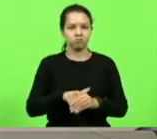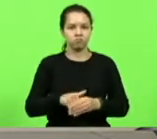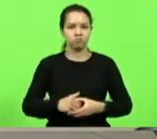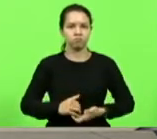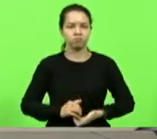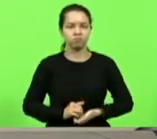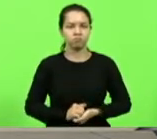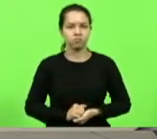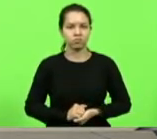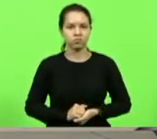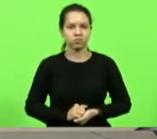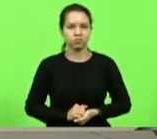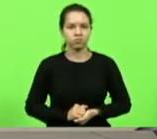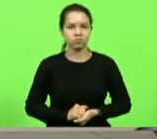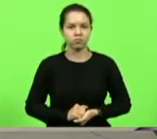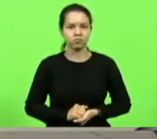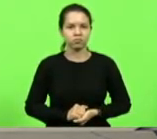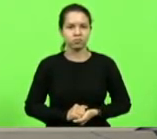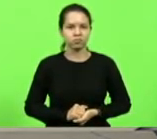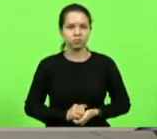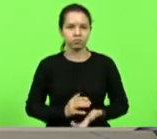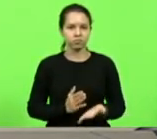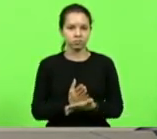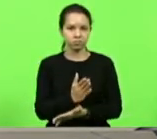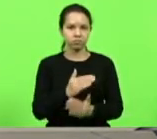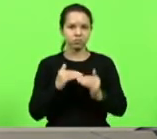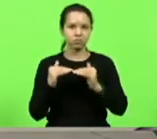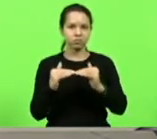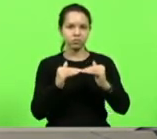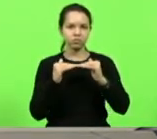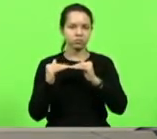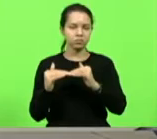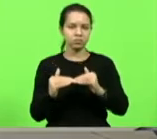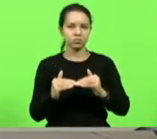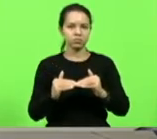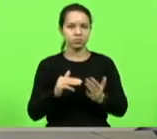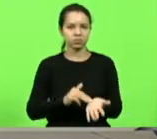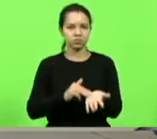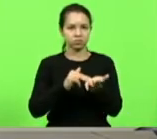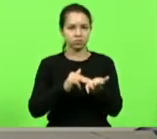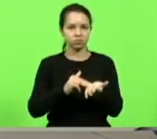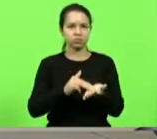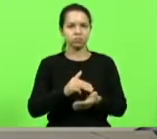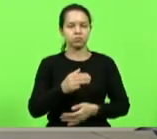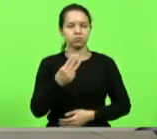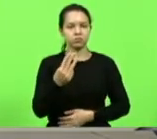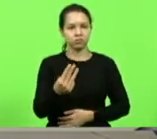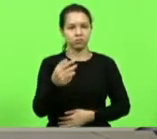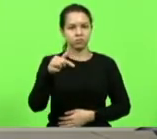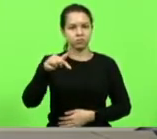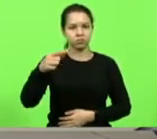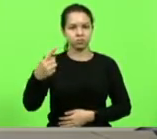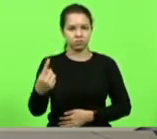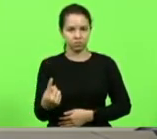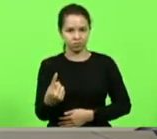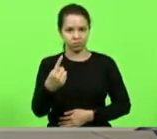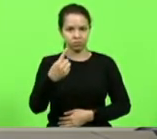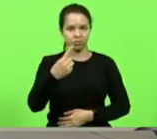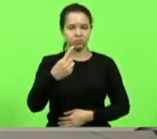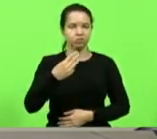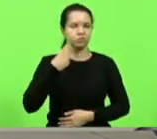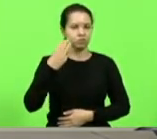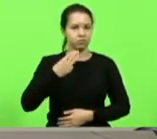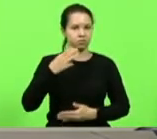aprovam, permaneçam como se encontram. Aprovado por unanimidade. Moção 371, autor deputado Márcio Machado, cumprimentando o diretor da